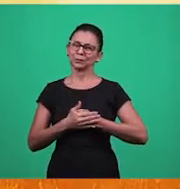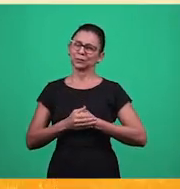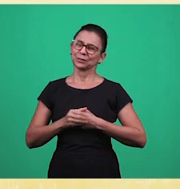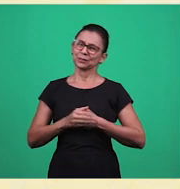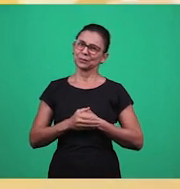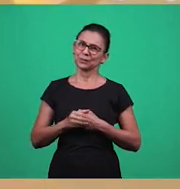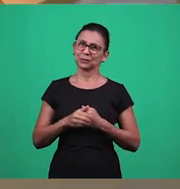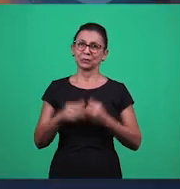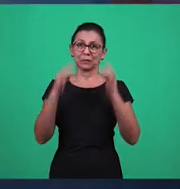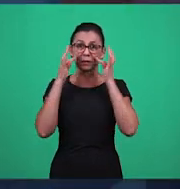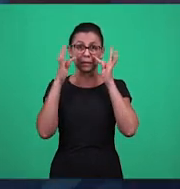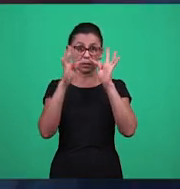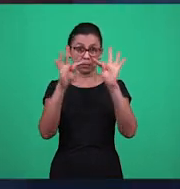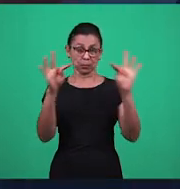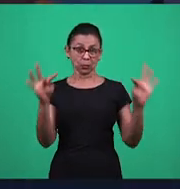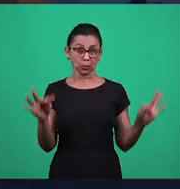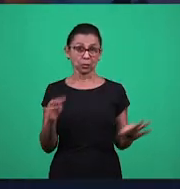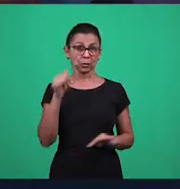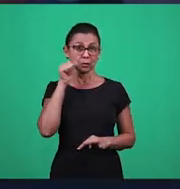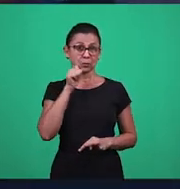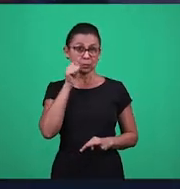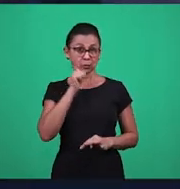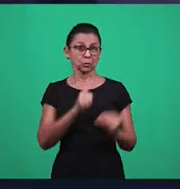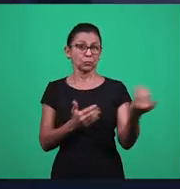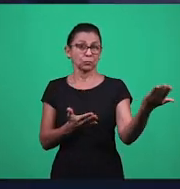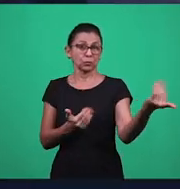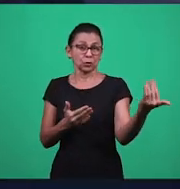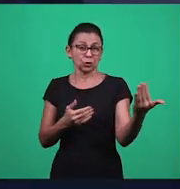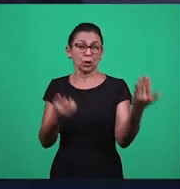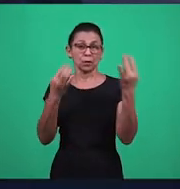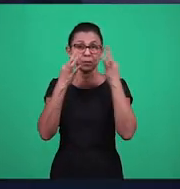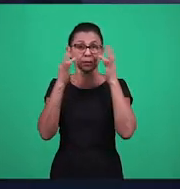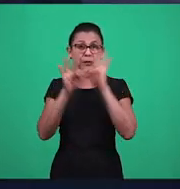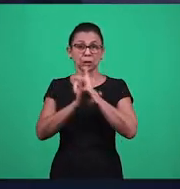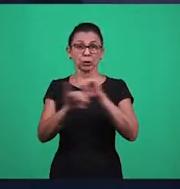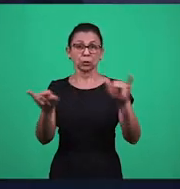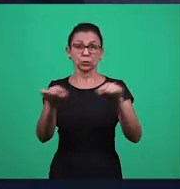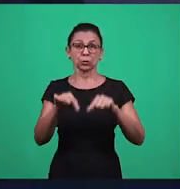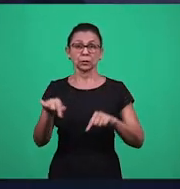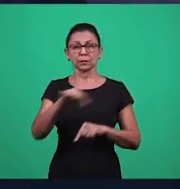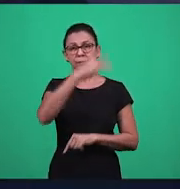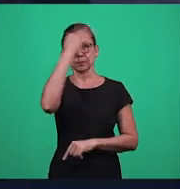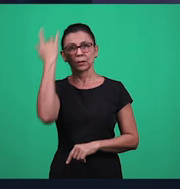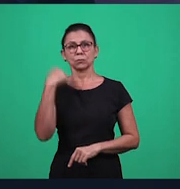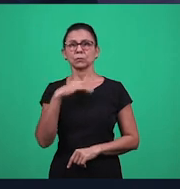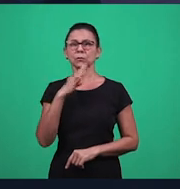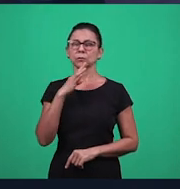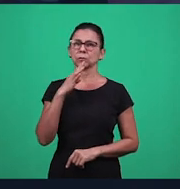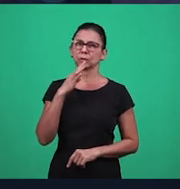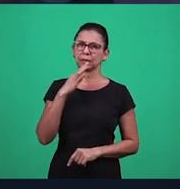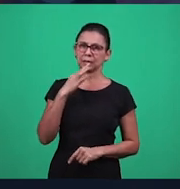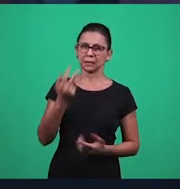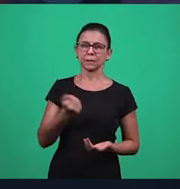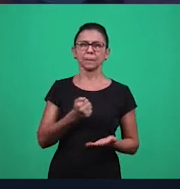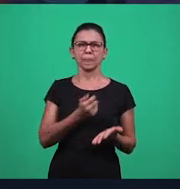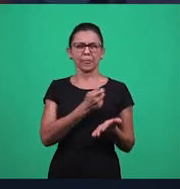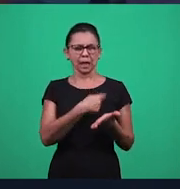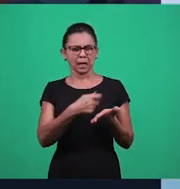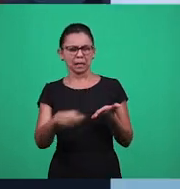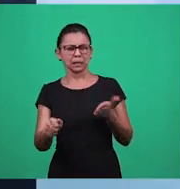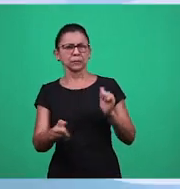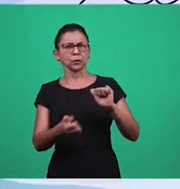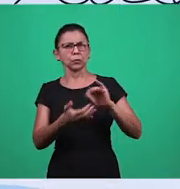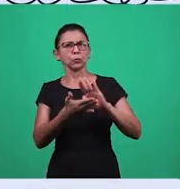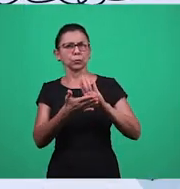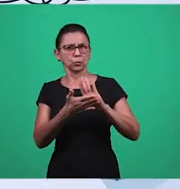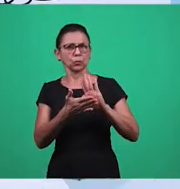alma. O testemunho de Mary tornou-se conhecido por todos ao escrever, a pedido do Dr.